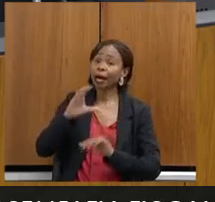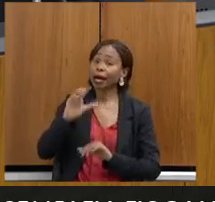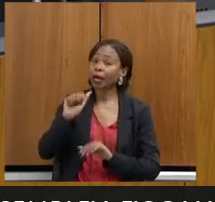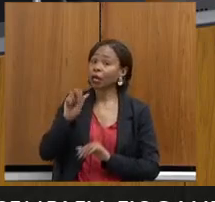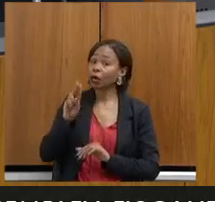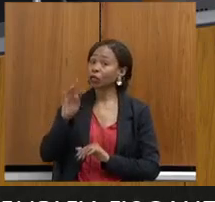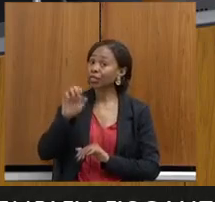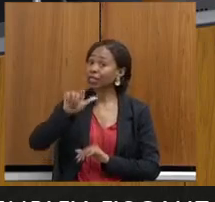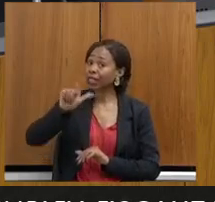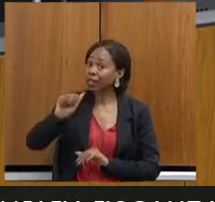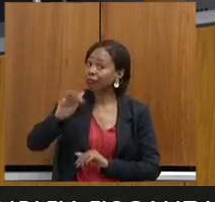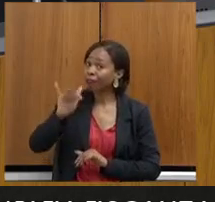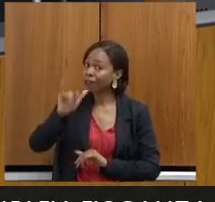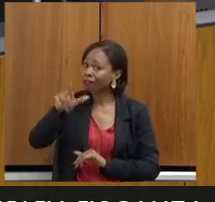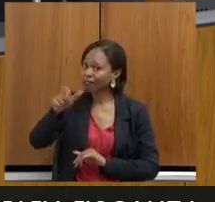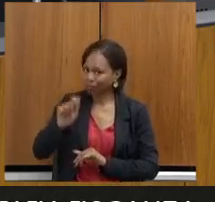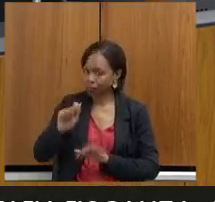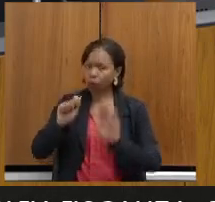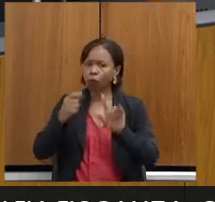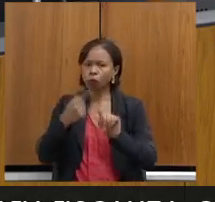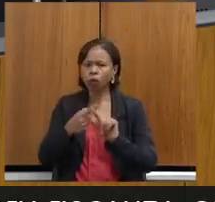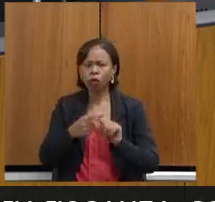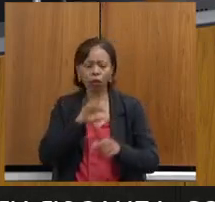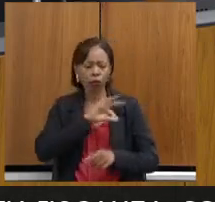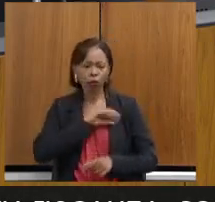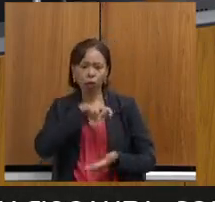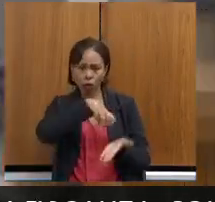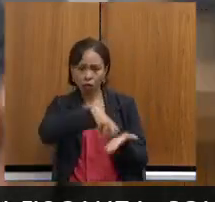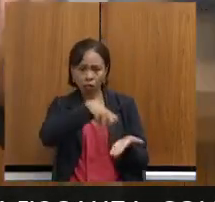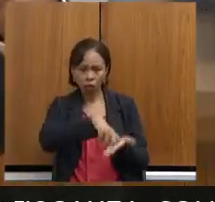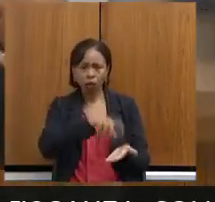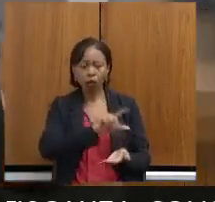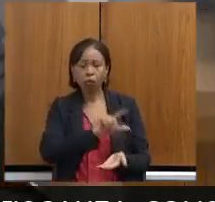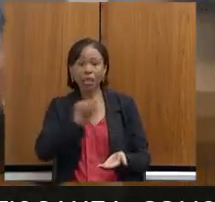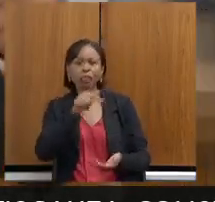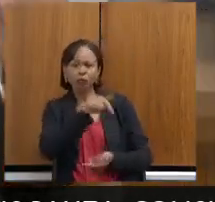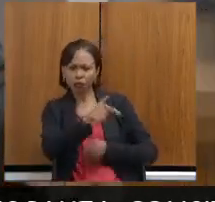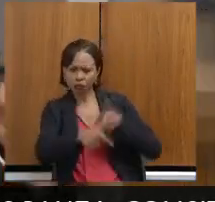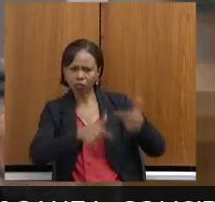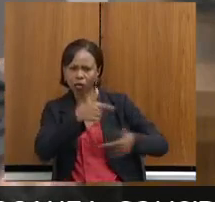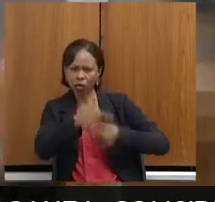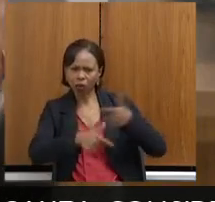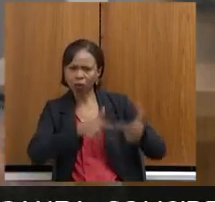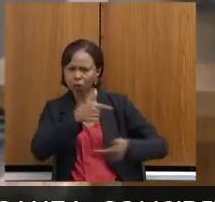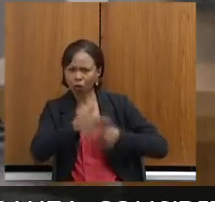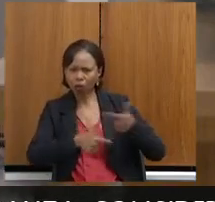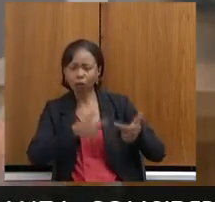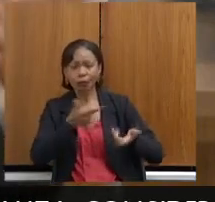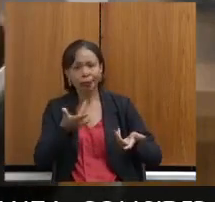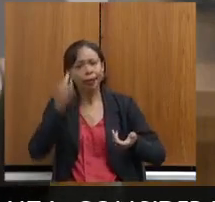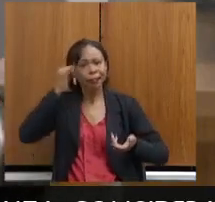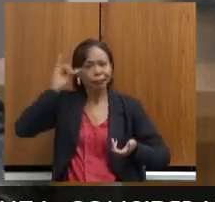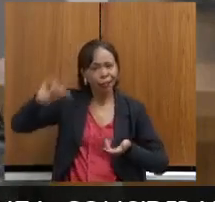policial penal saia de um local de trabalho onde ele fica o tempo todo evitando que o criminoso